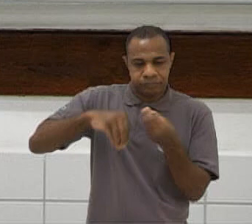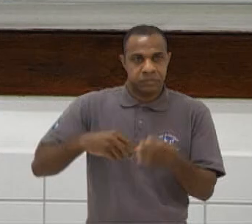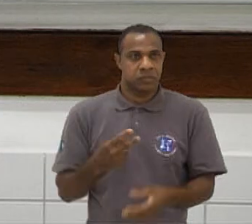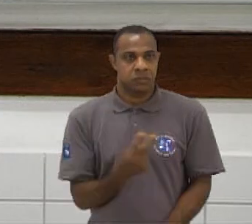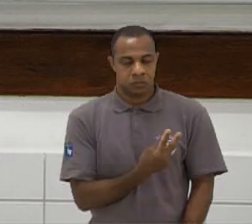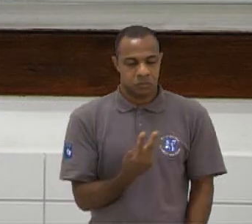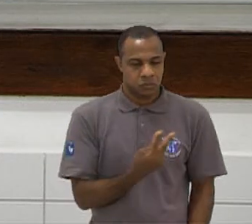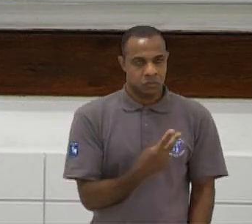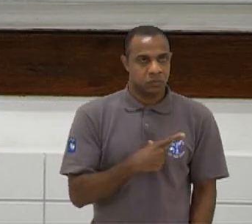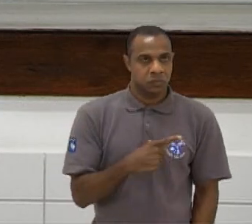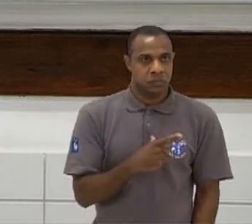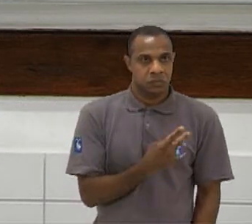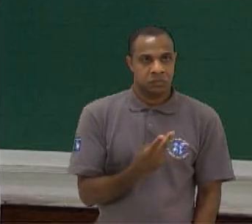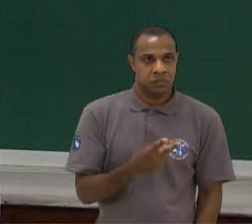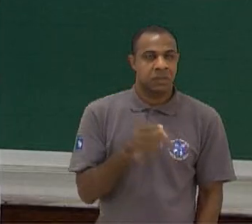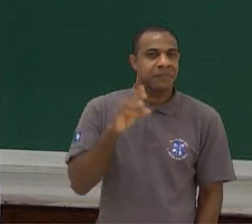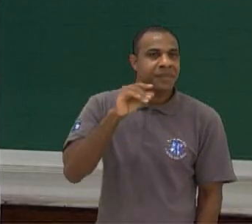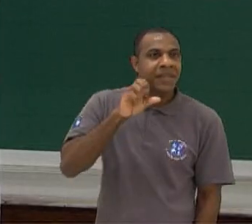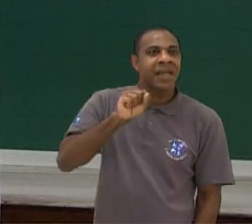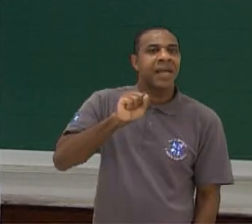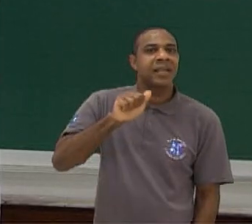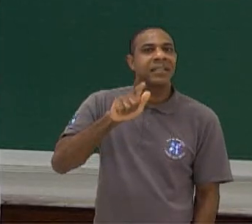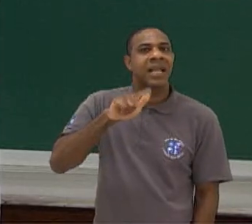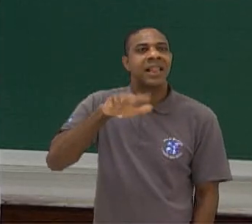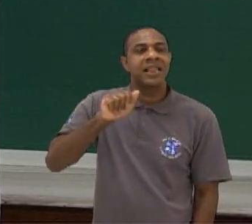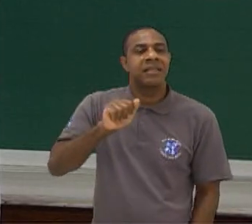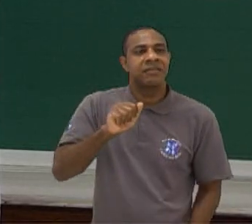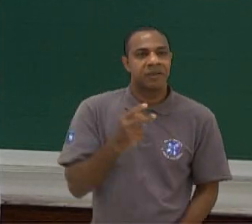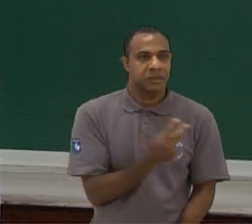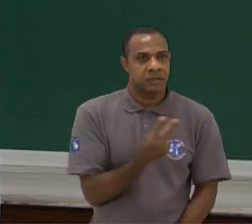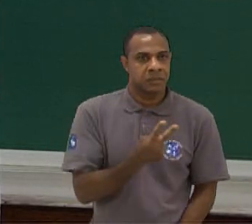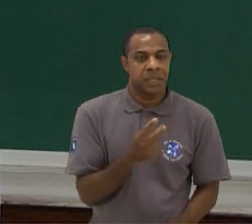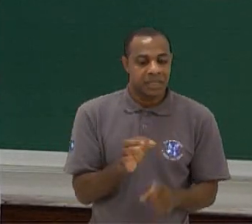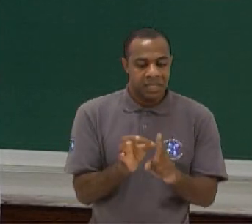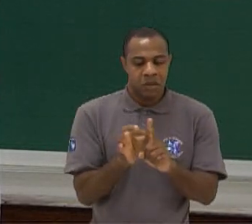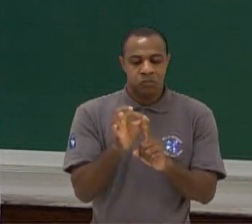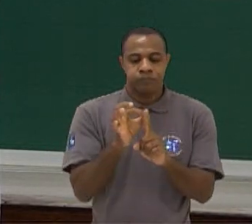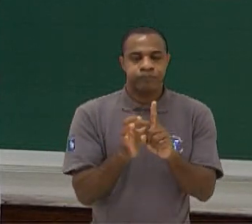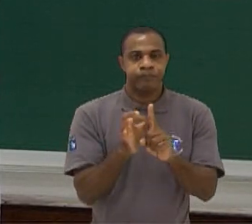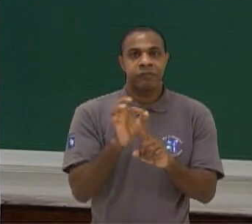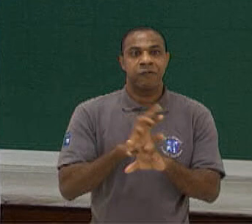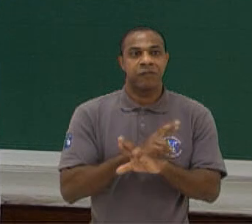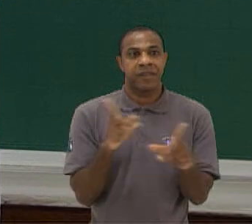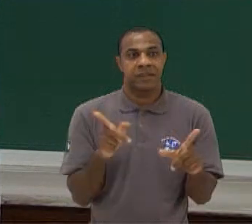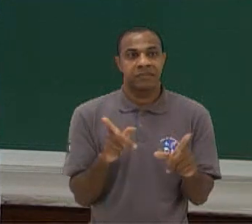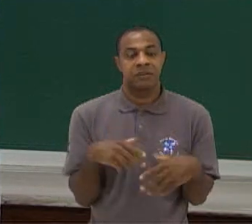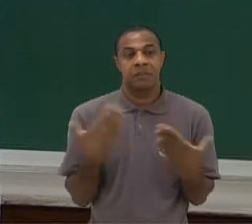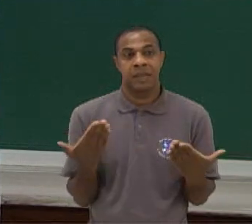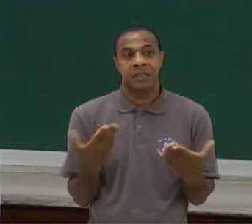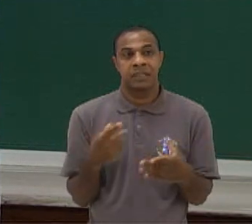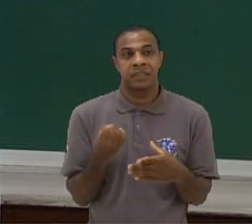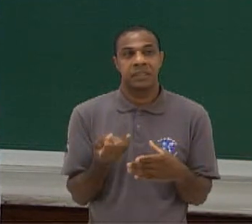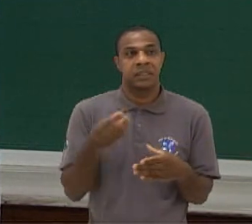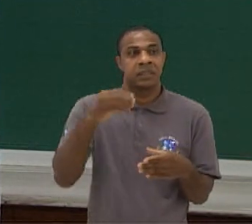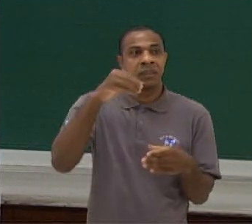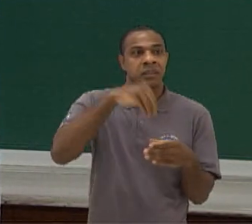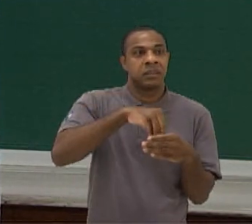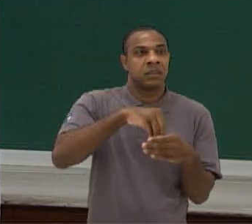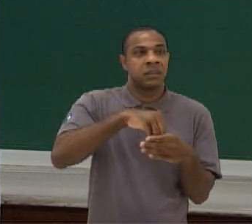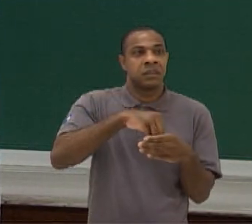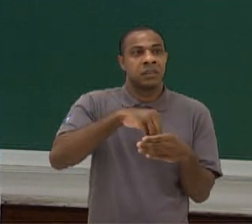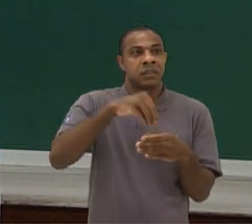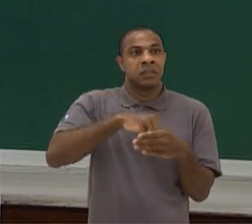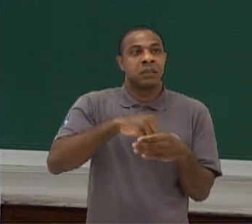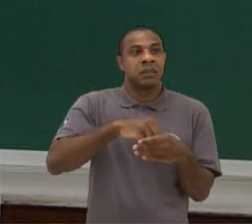vou ter a saliva em ambos, só que a temperatura é diferente. Se eu colocar aqui o indicador, tá? Que